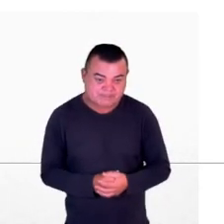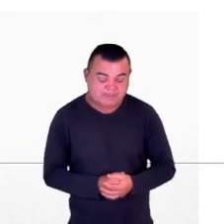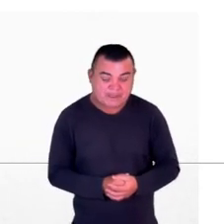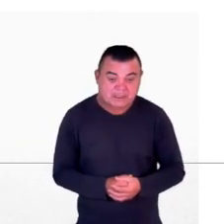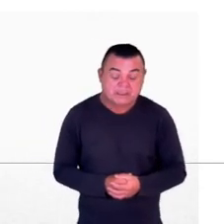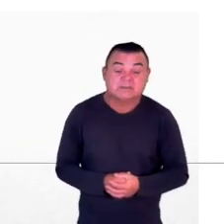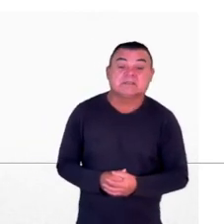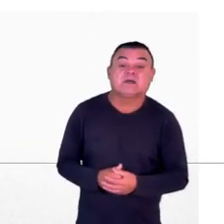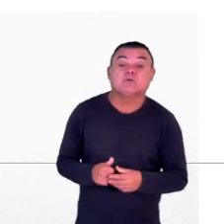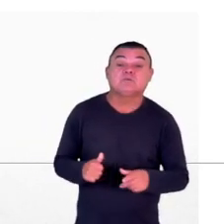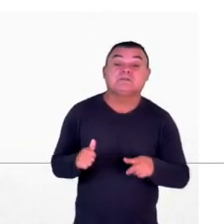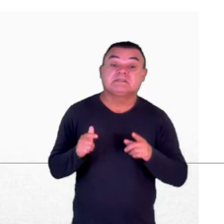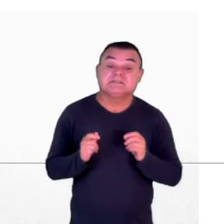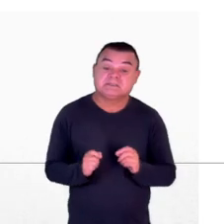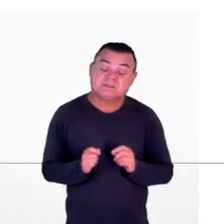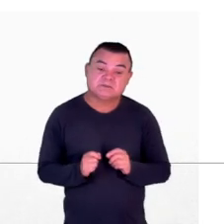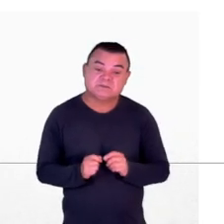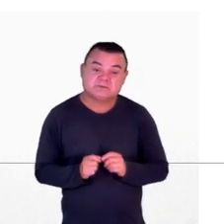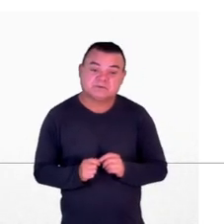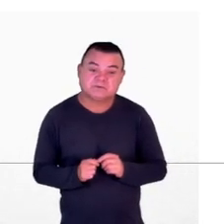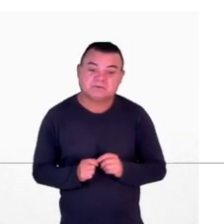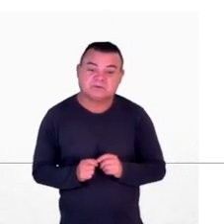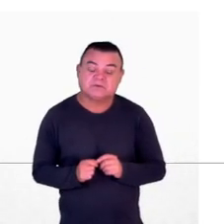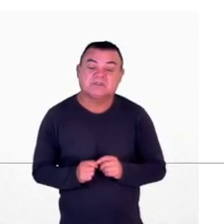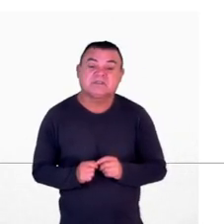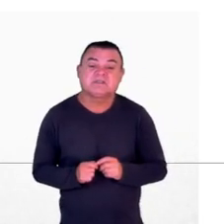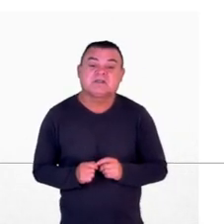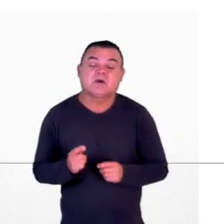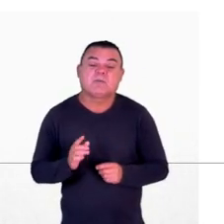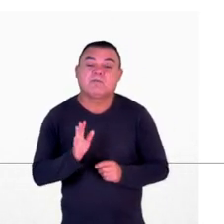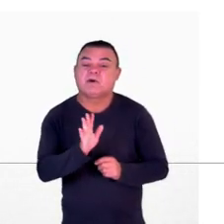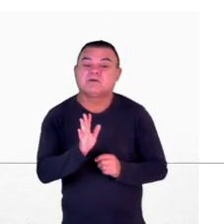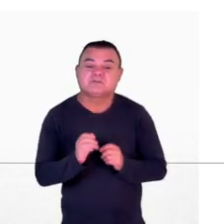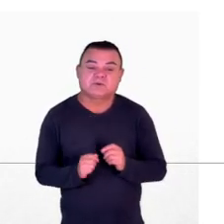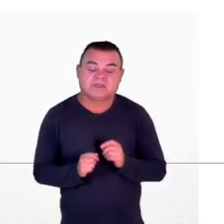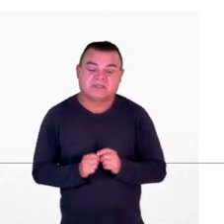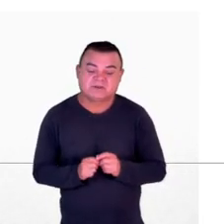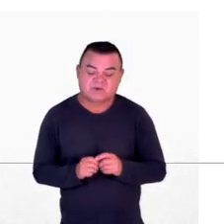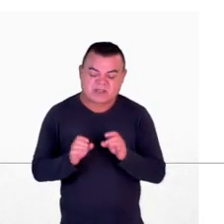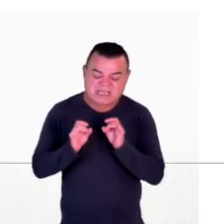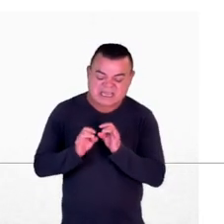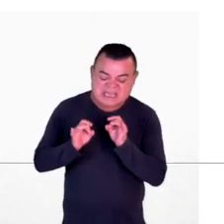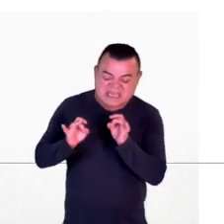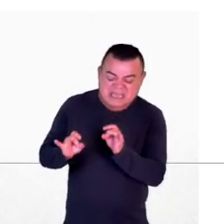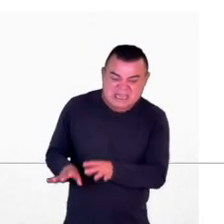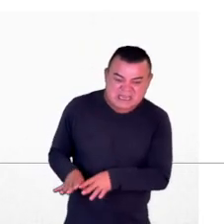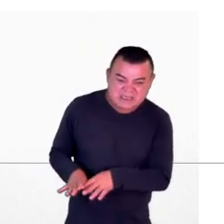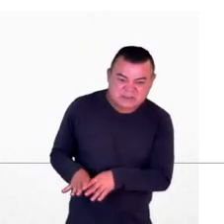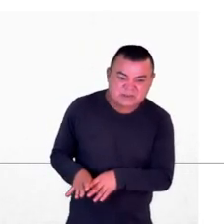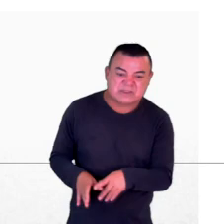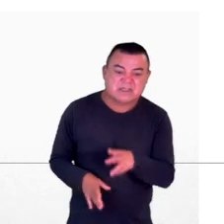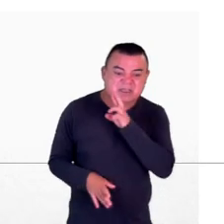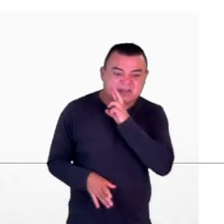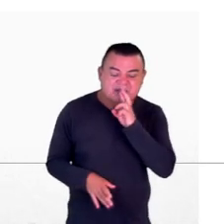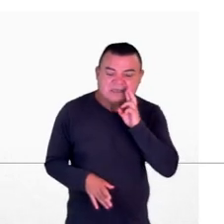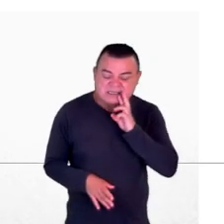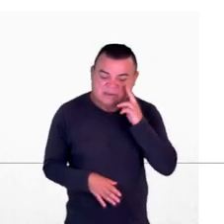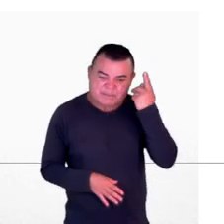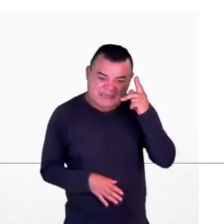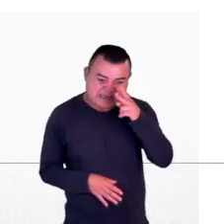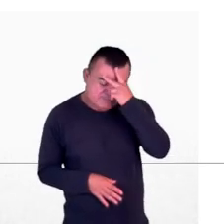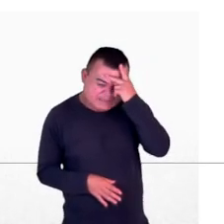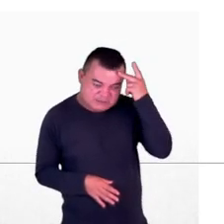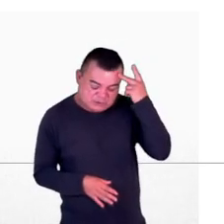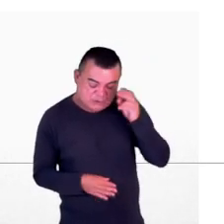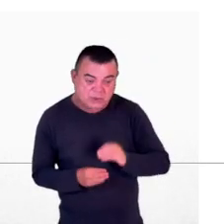a questão de restos de restaurante para as pessoas como questão da tentativa